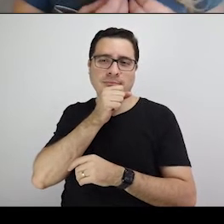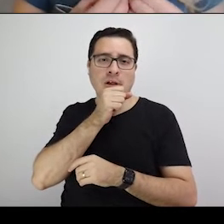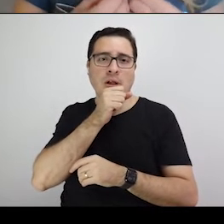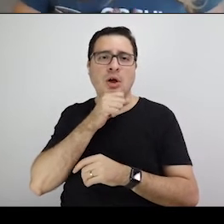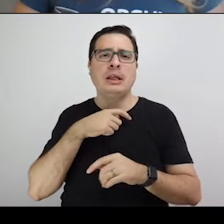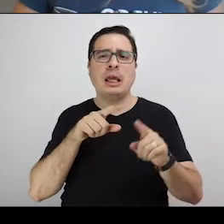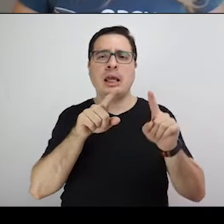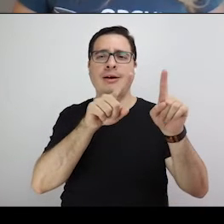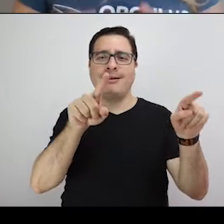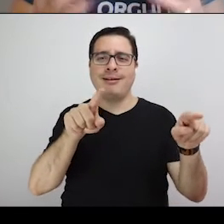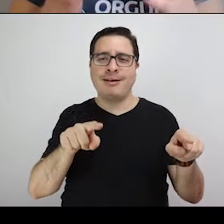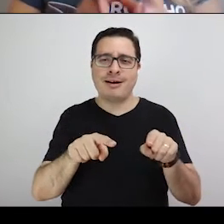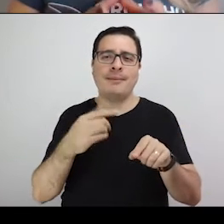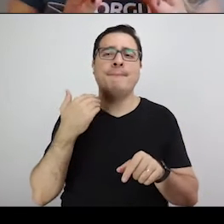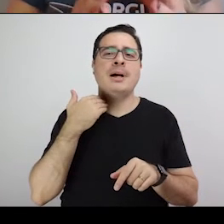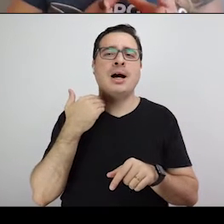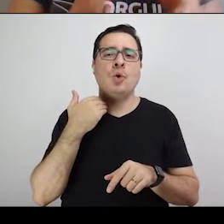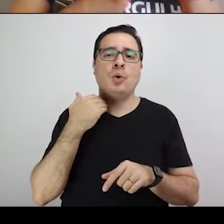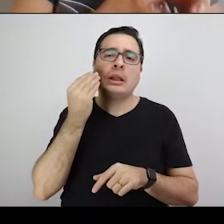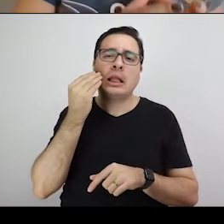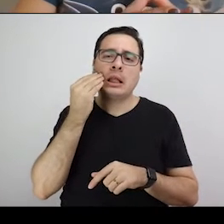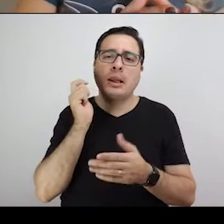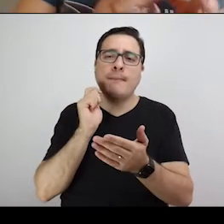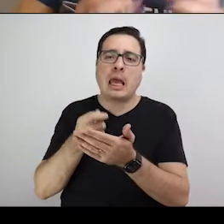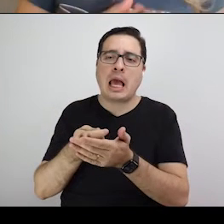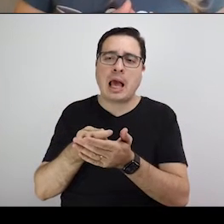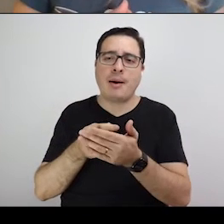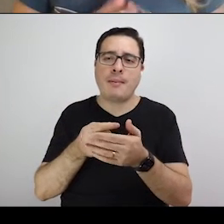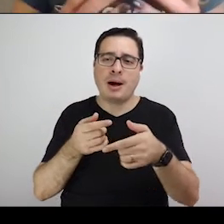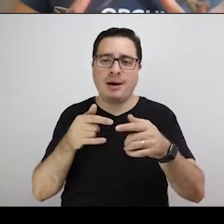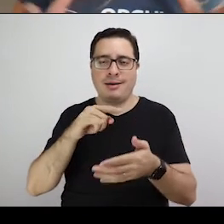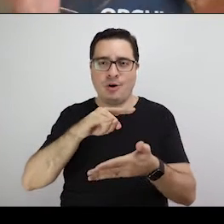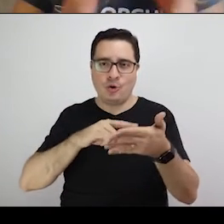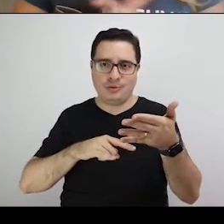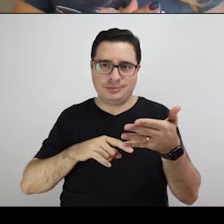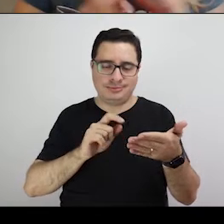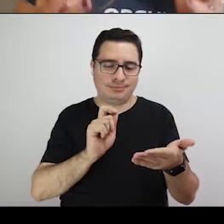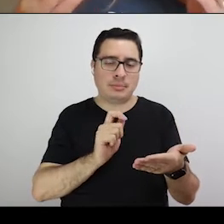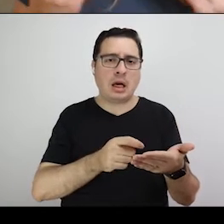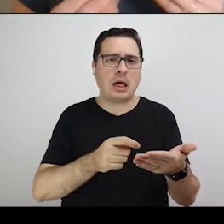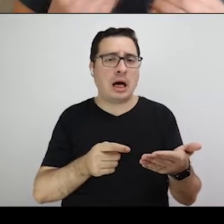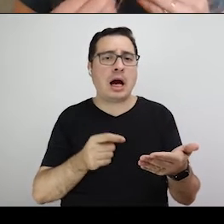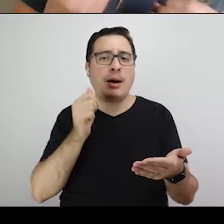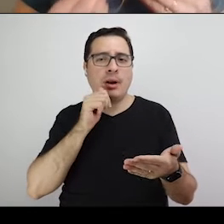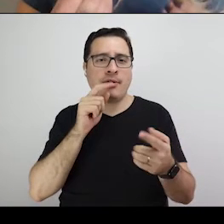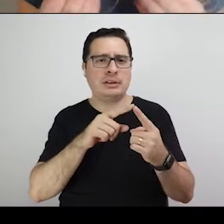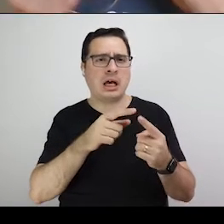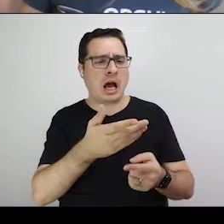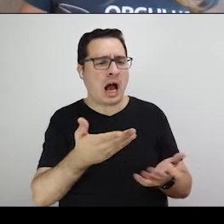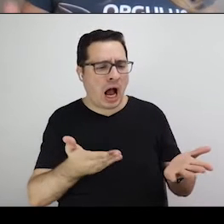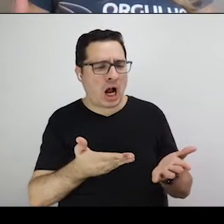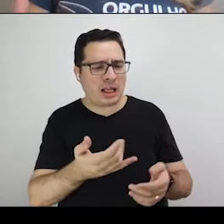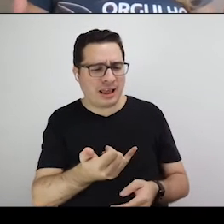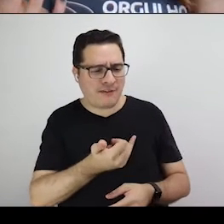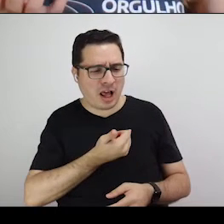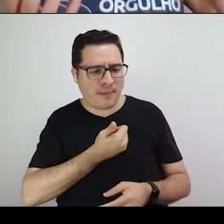tentando pagar uma conta. A senhora da frente, ela comenta, agora a bicha está mandando ler os códigos